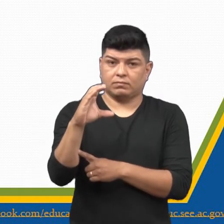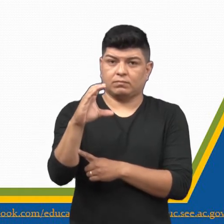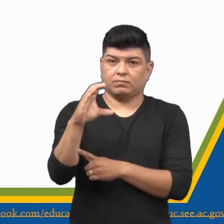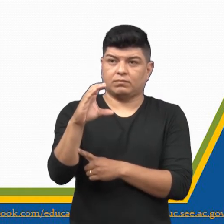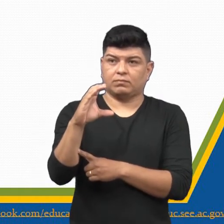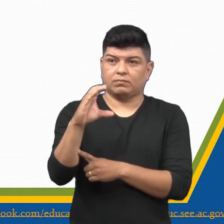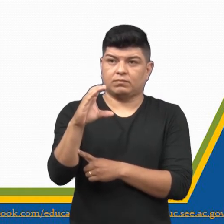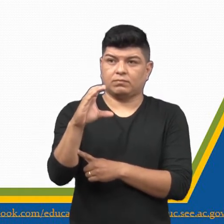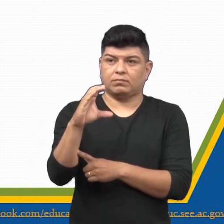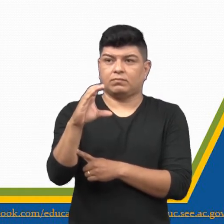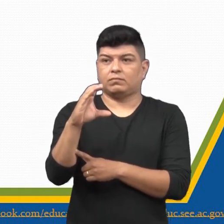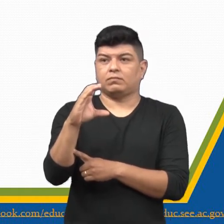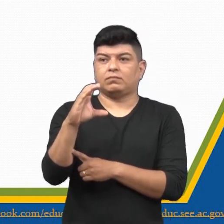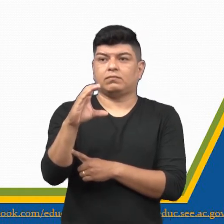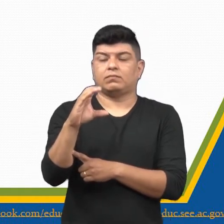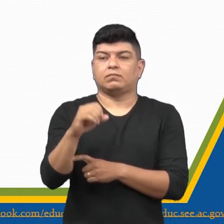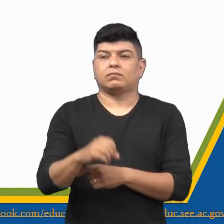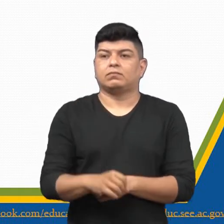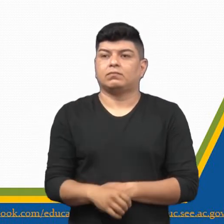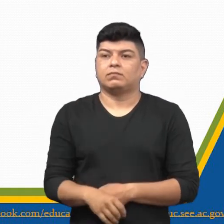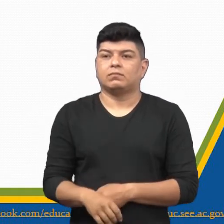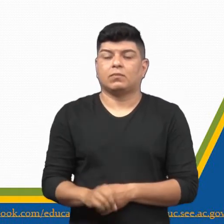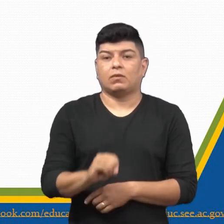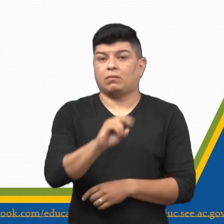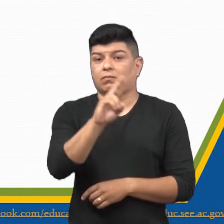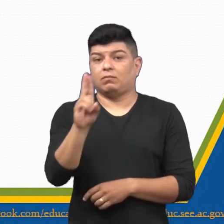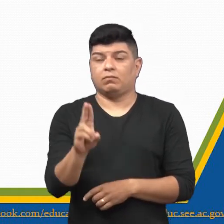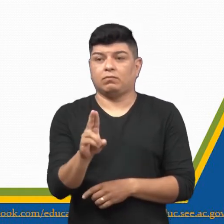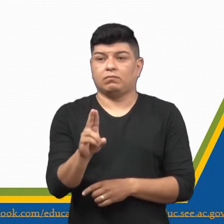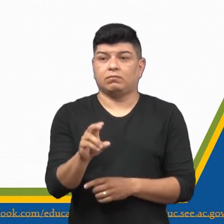Isovolumétrica, isotérmica e isobárica.